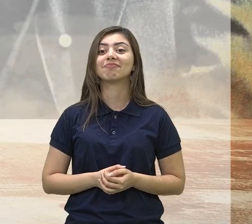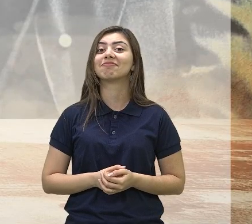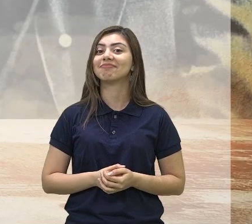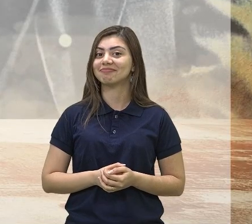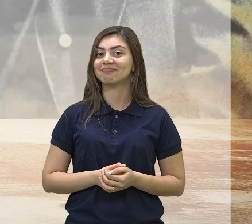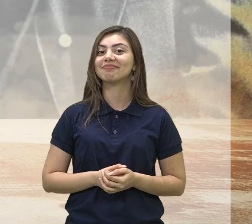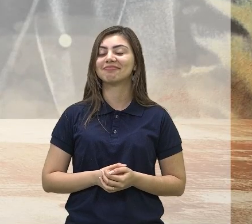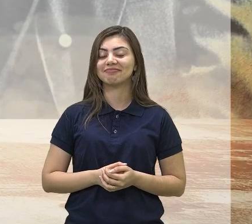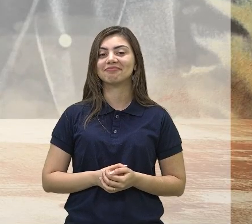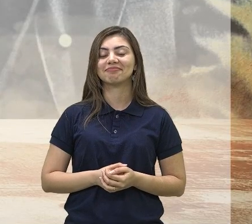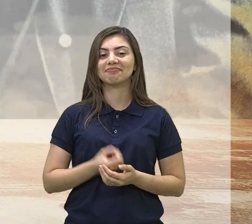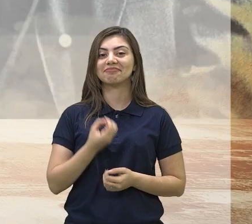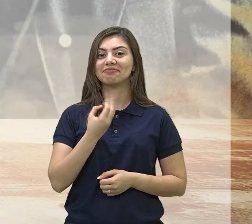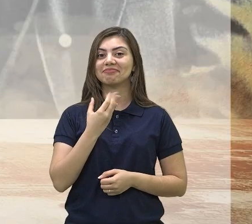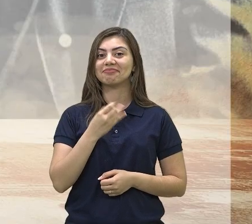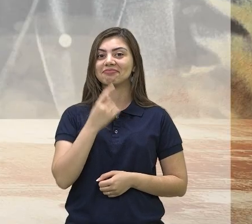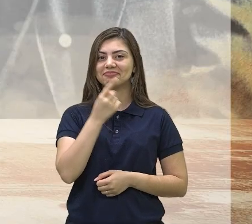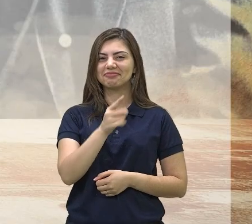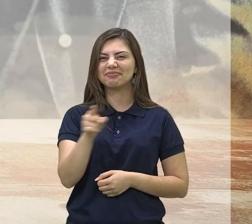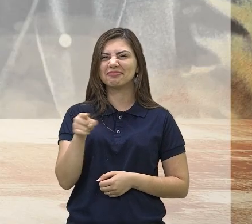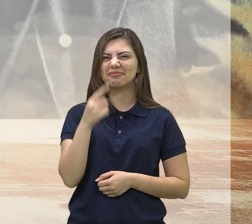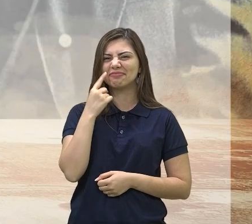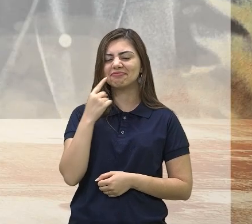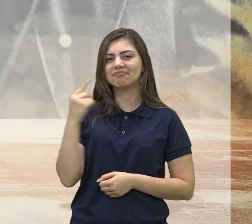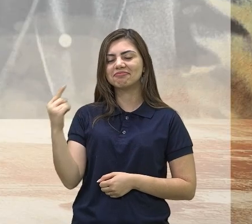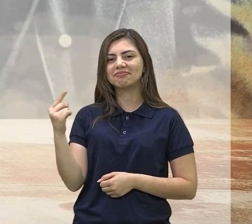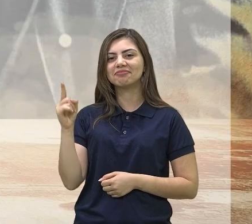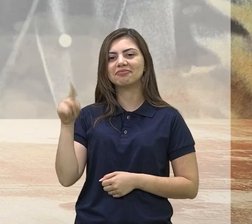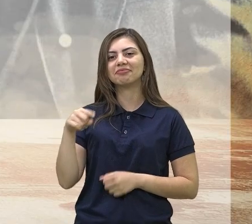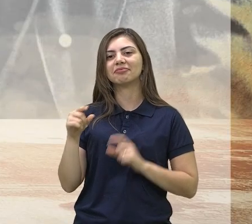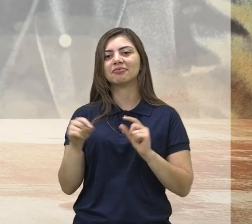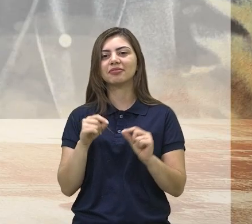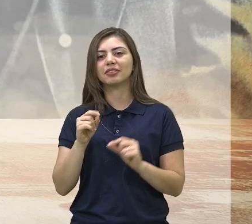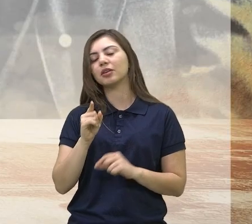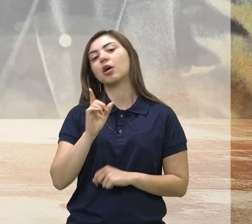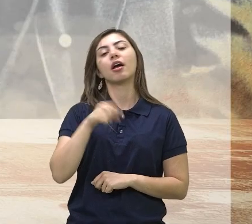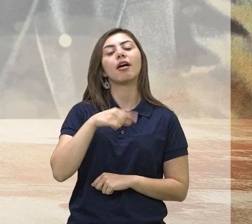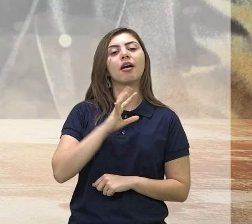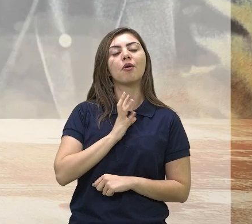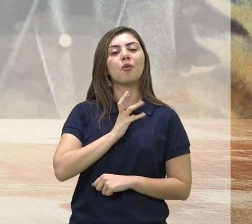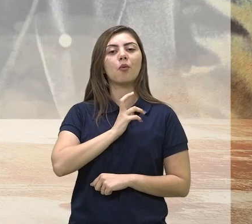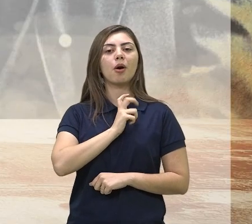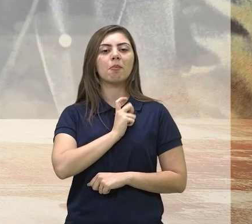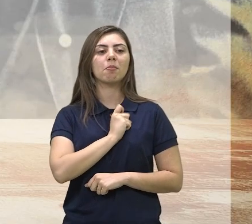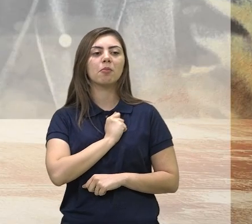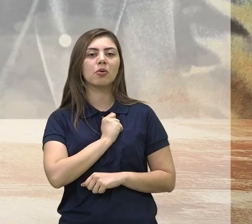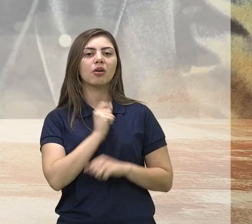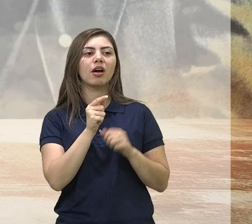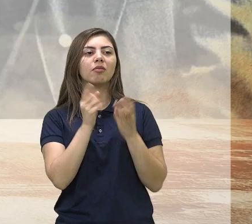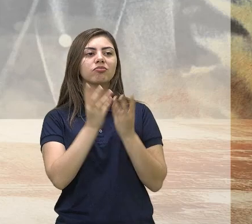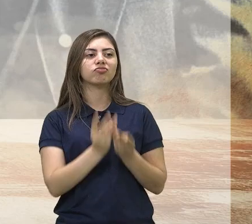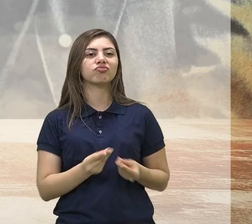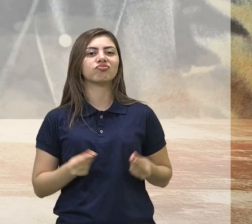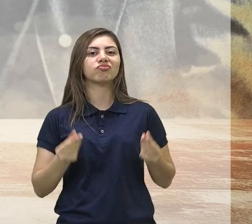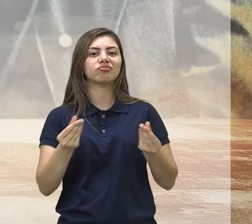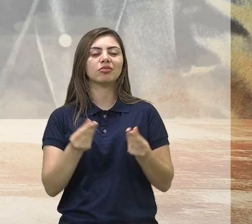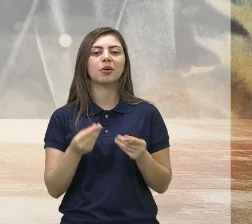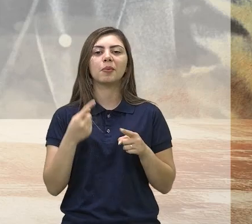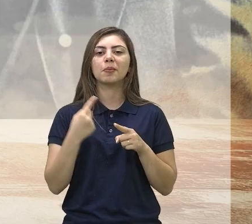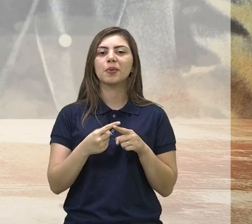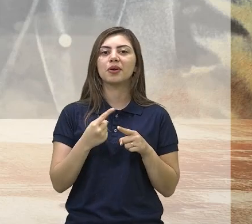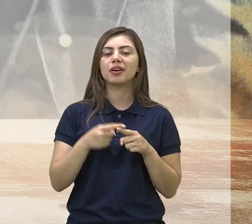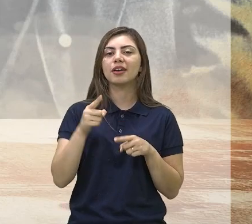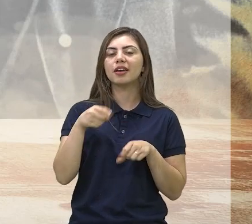Muito bem, veja aí, um amor de perdição, como acabou aí o vídeo falando que é